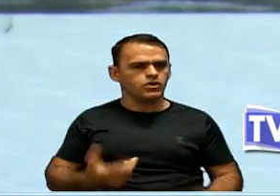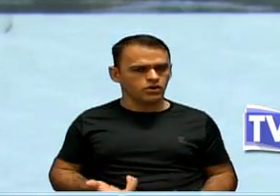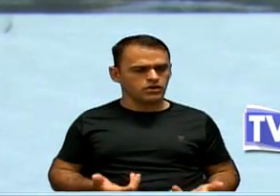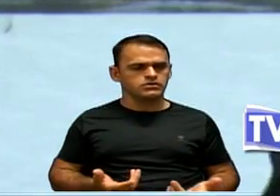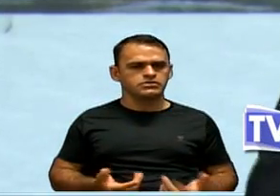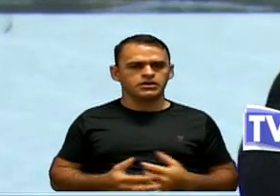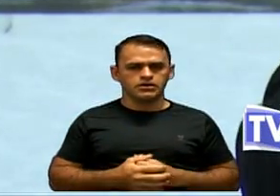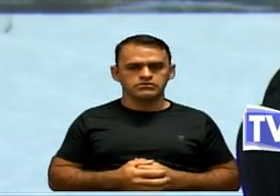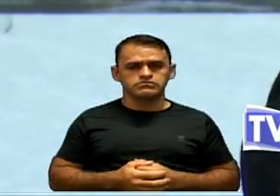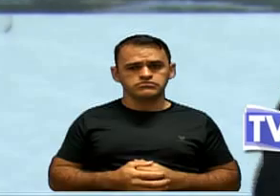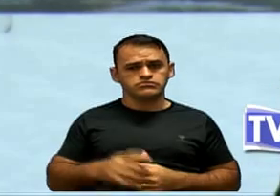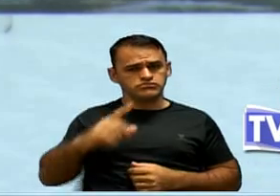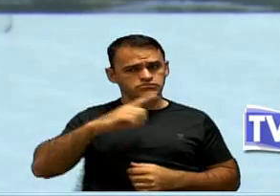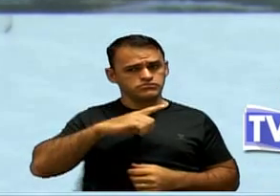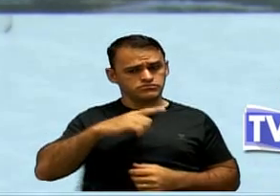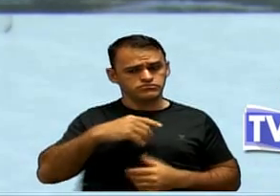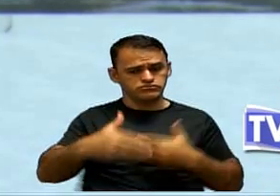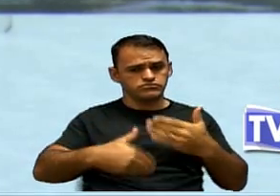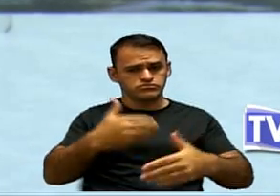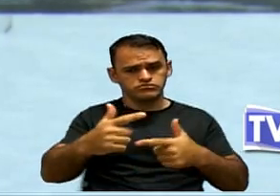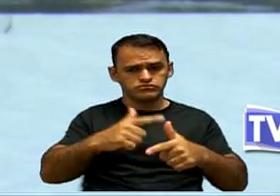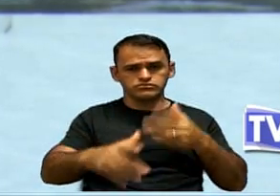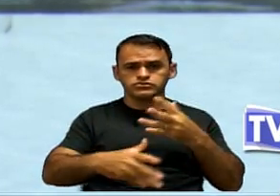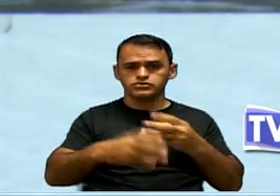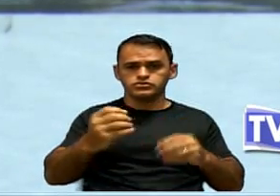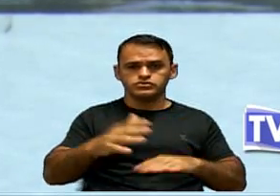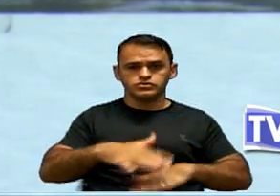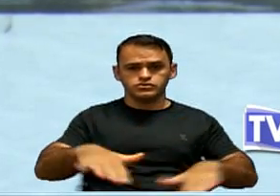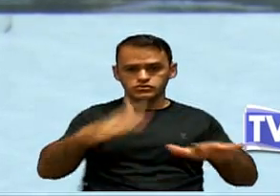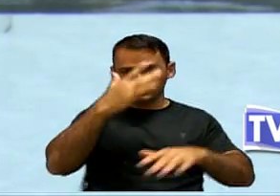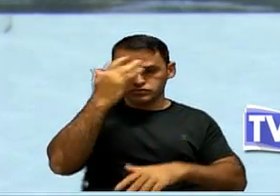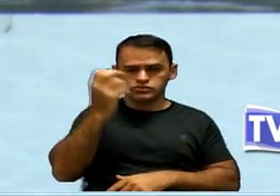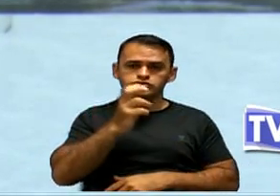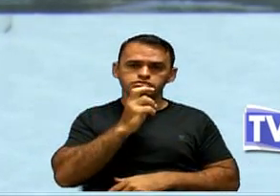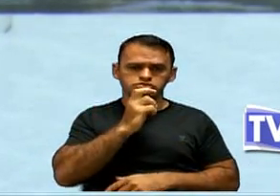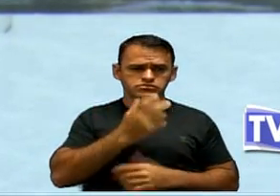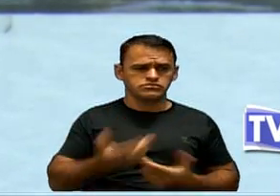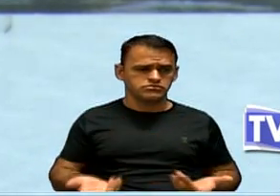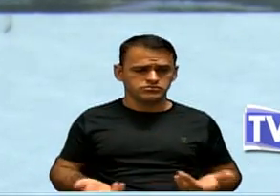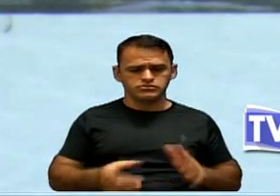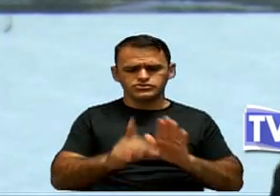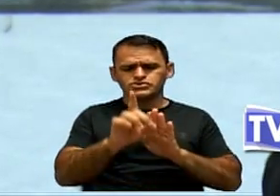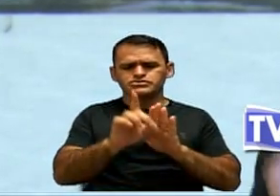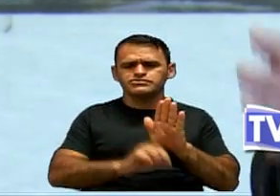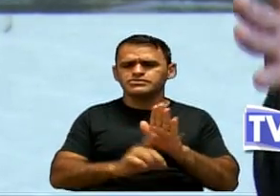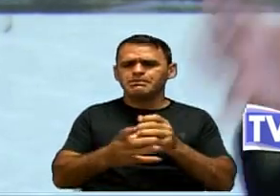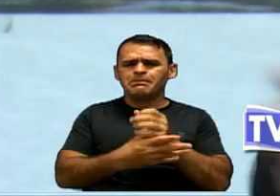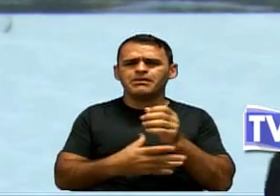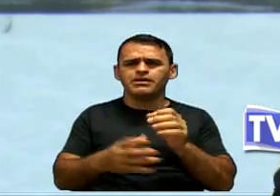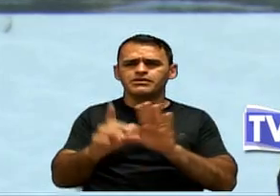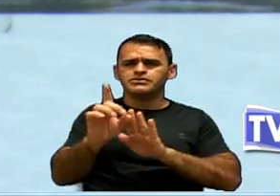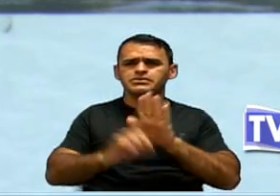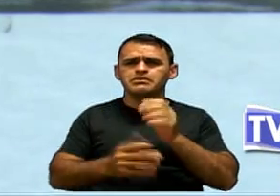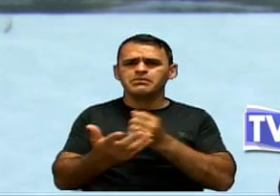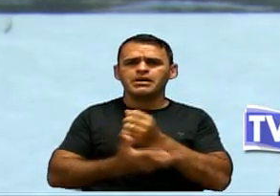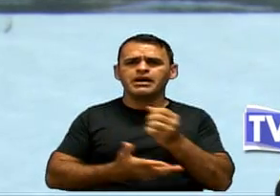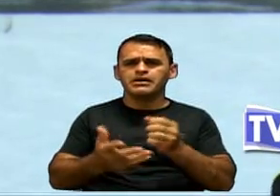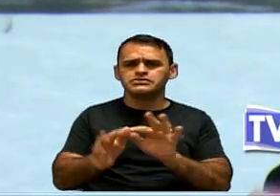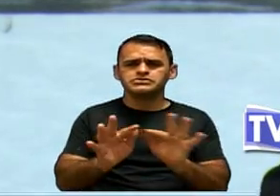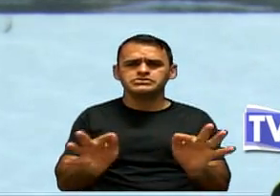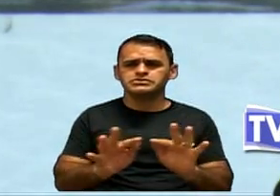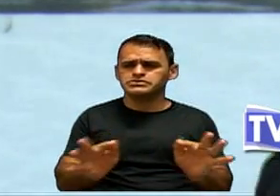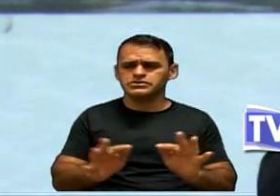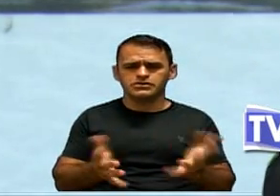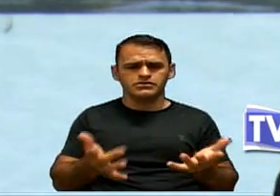aí, levado para frente e tem resolvido o problema da população de Sorocaba. Infelizmente, o direito básico do cidadão, que é ter um atendimento digno na